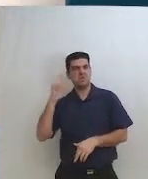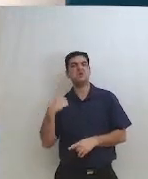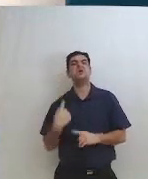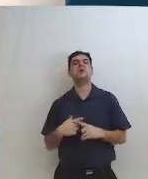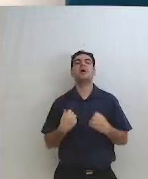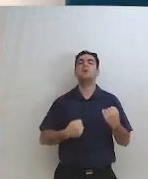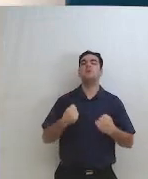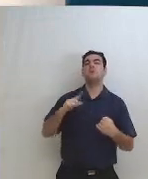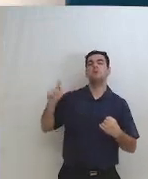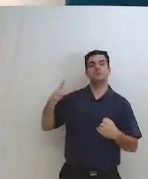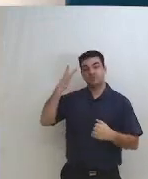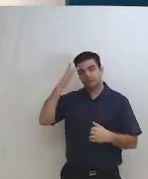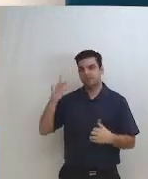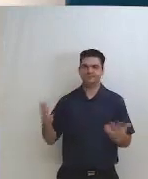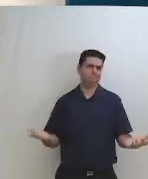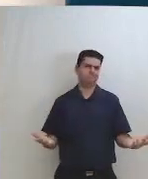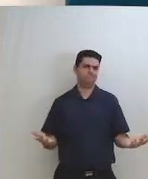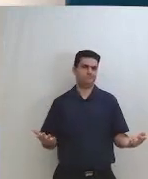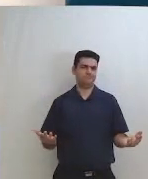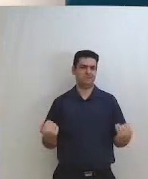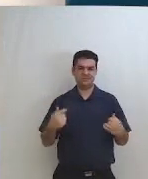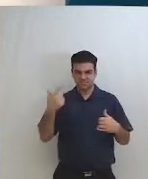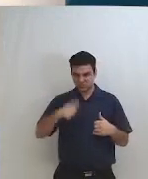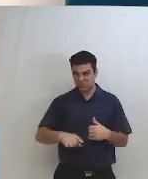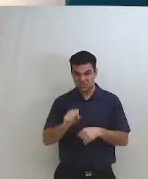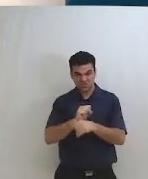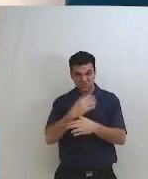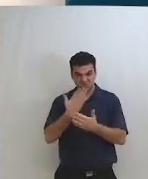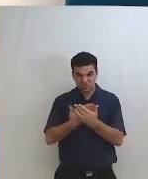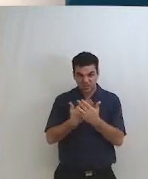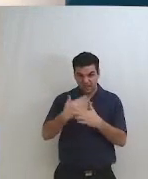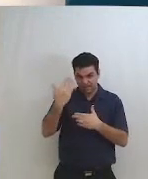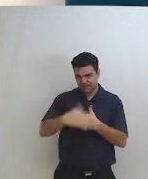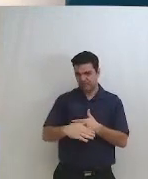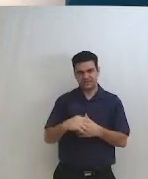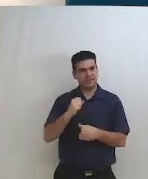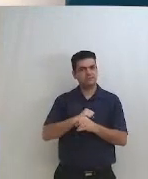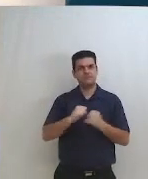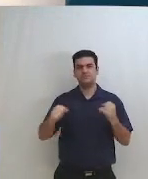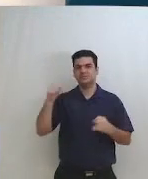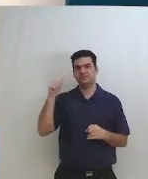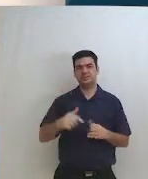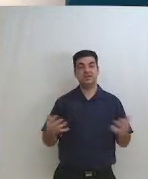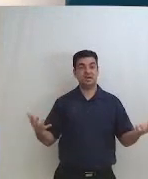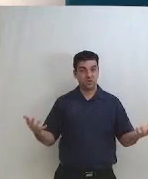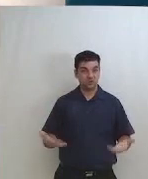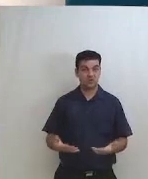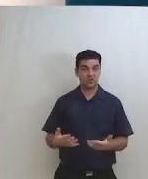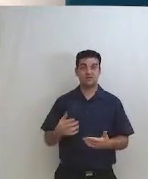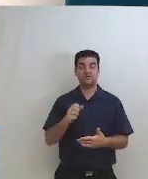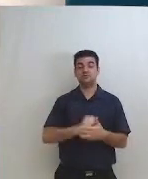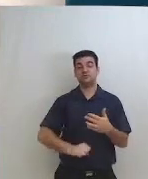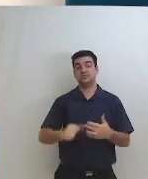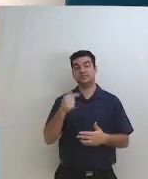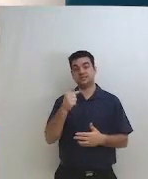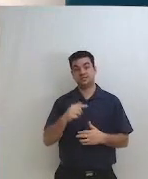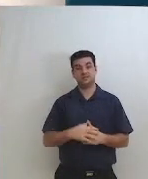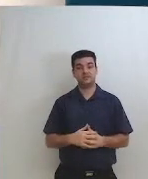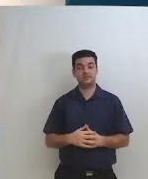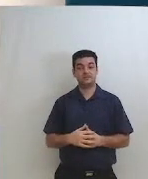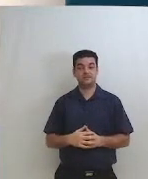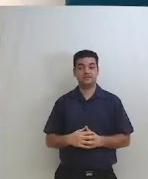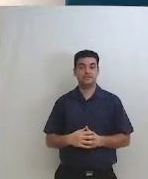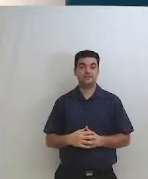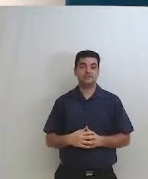demandaria aprofundado revolvimento de matéria fática probatória, devendo se reservar a apreciação das questões para a via ordinária. A